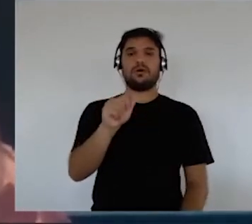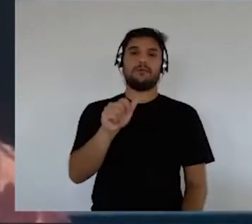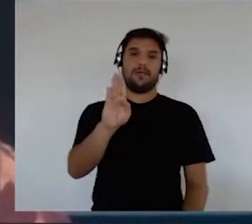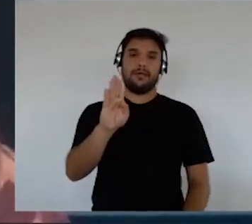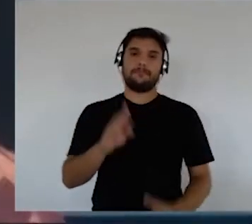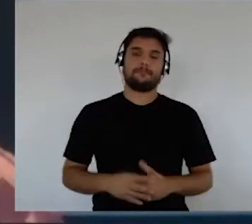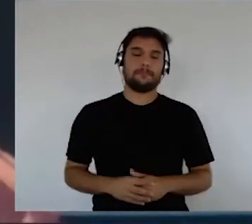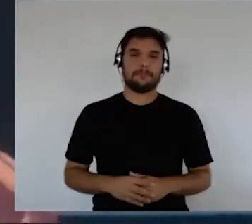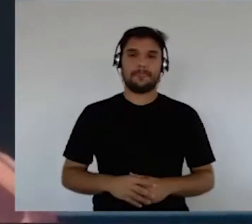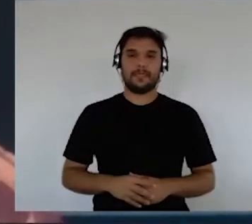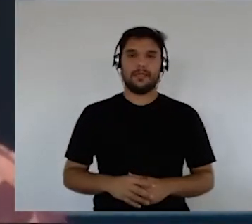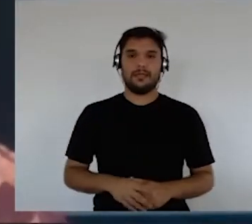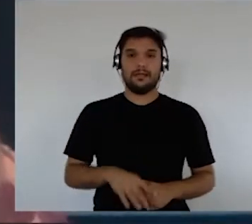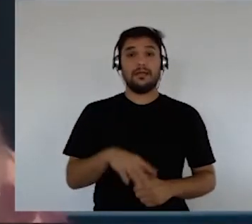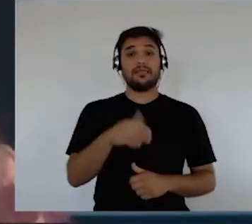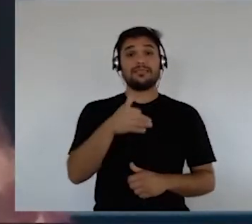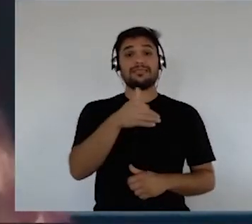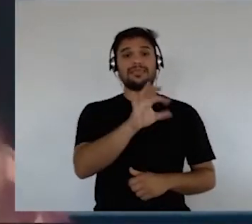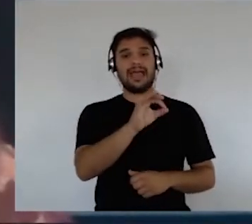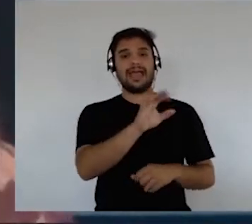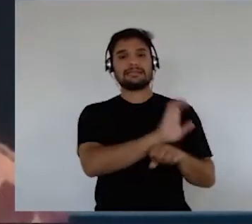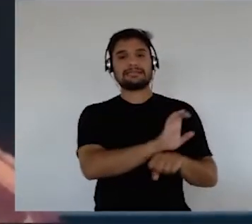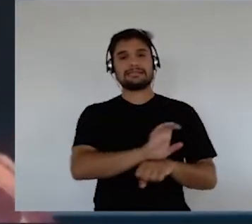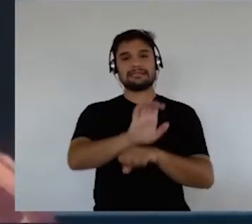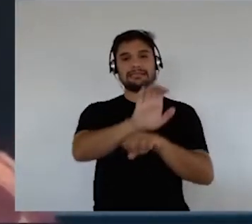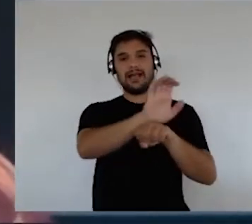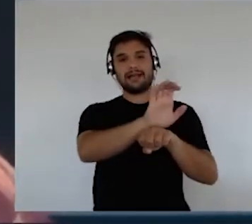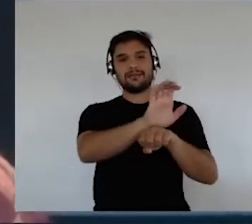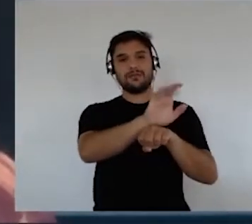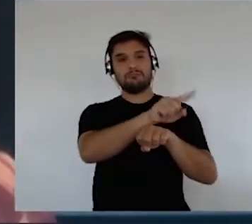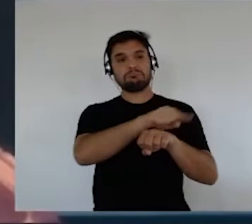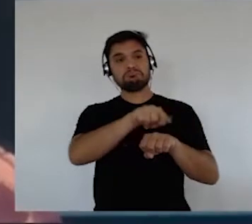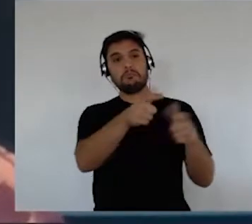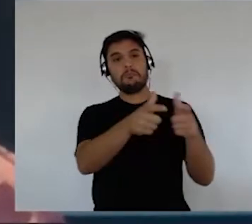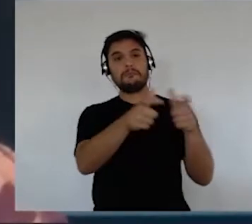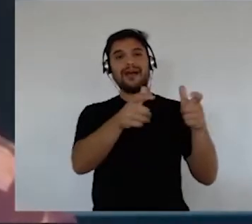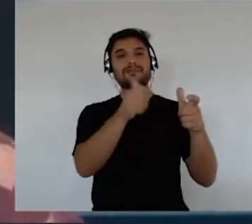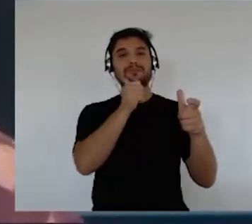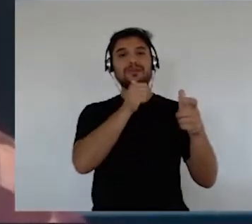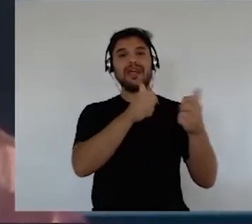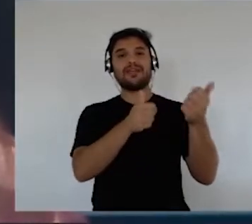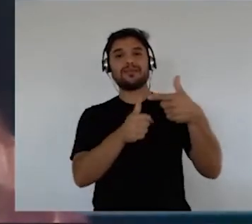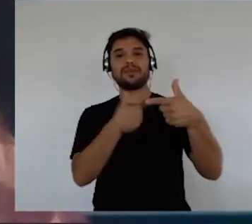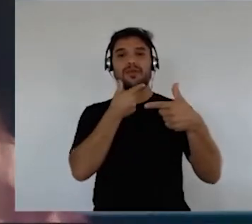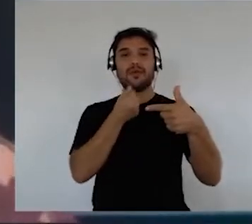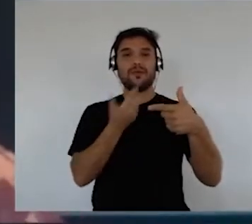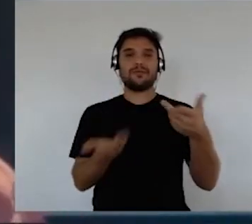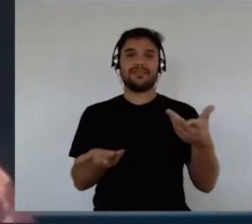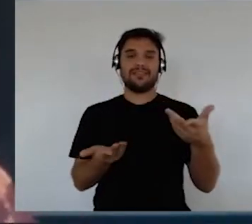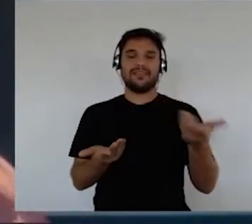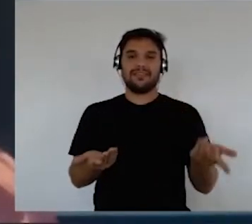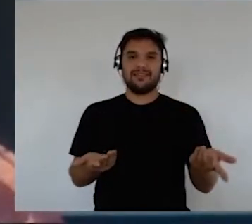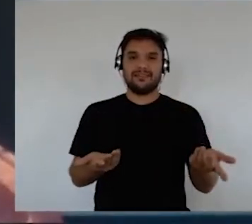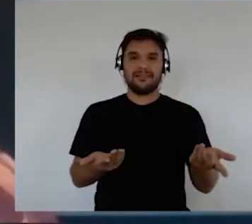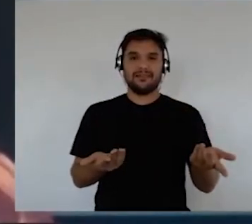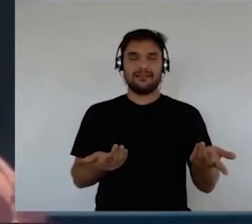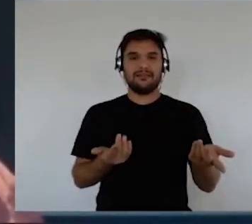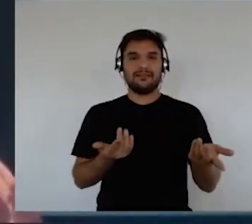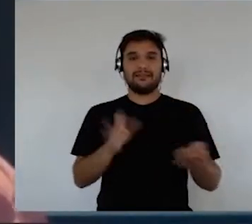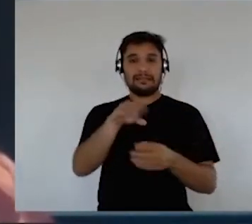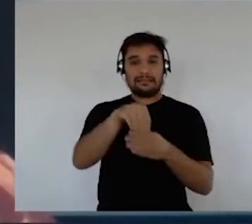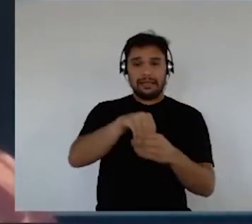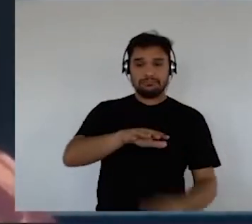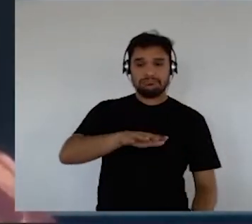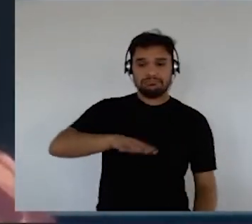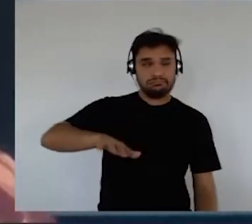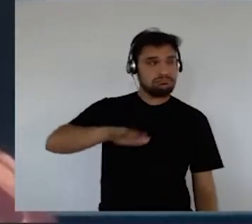entidade. Em 10 estados, são mais mulheres do que homens inscritos. E entre os advogados,